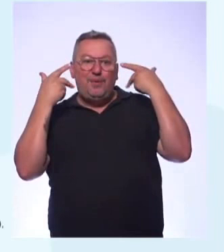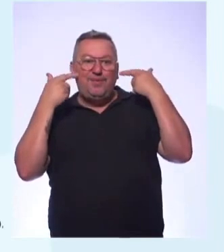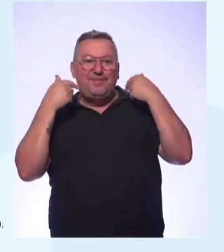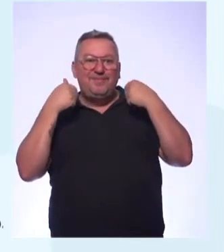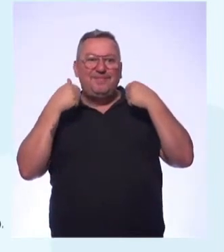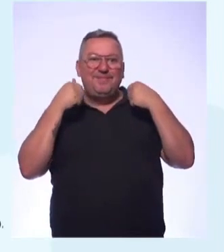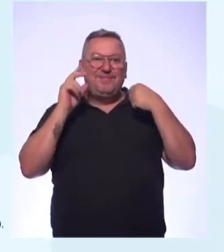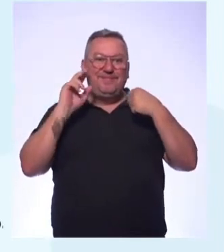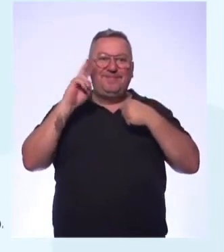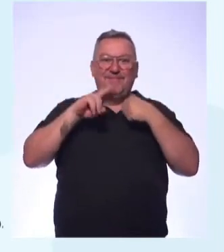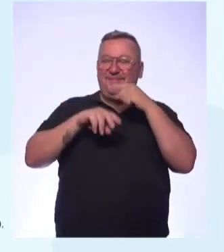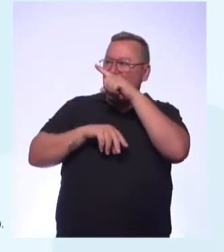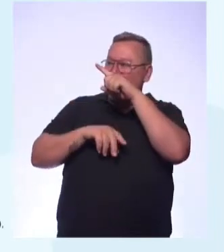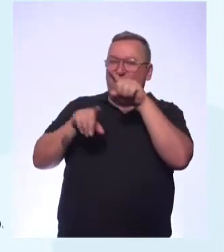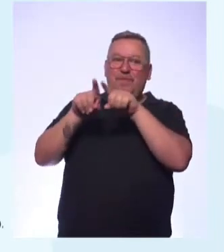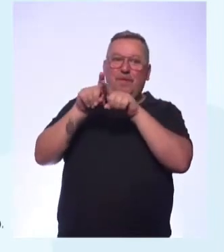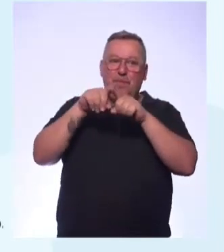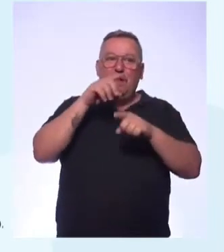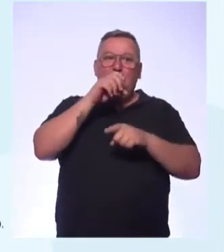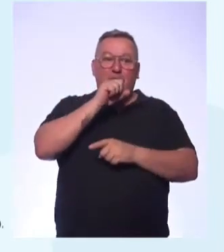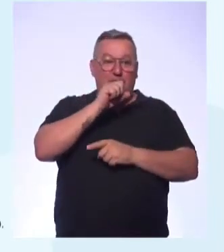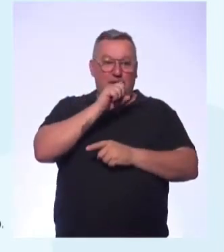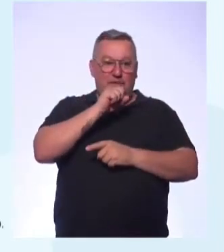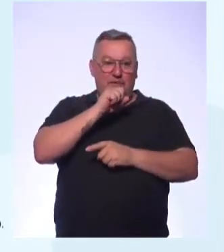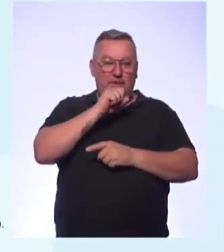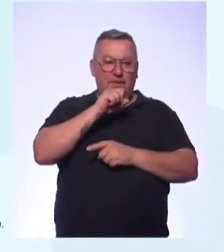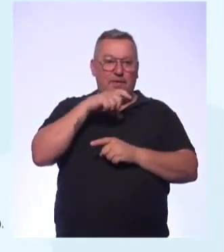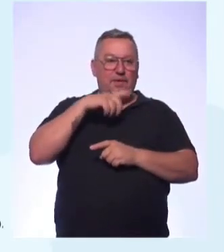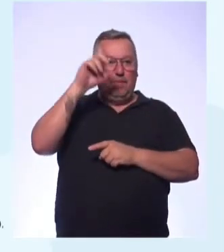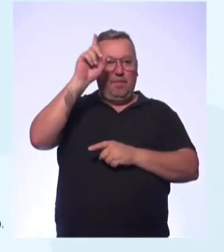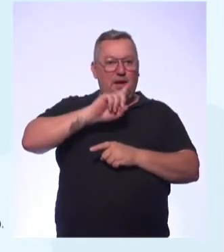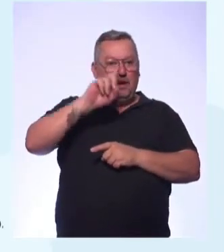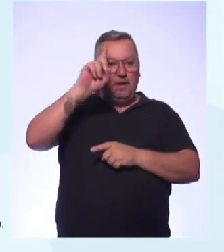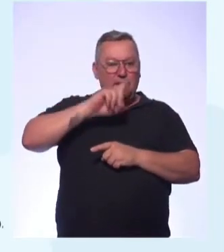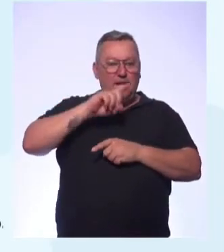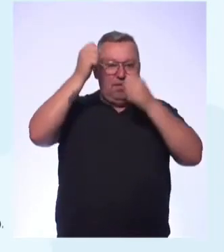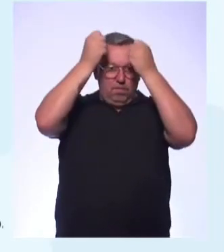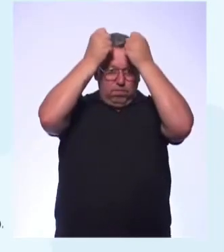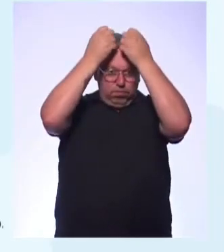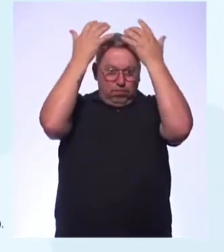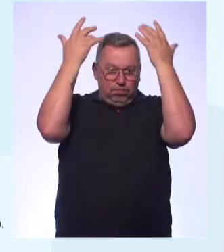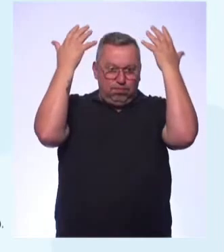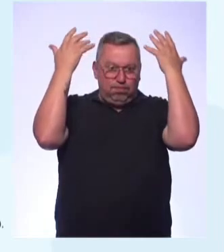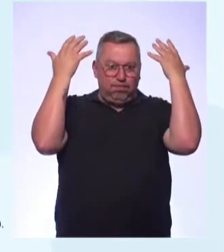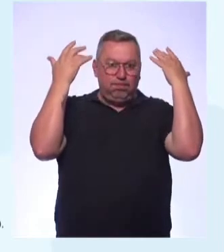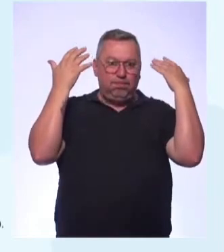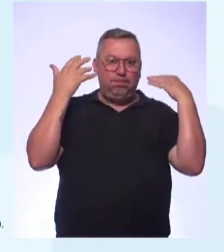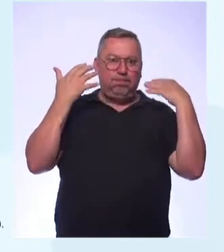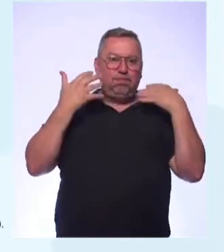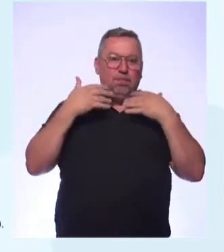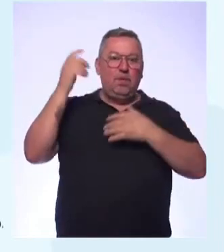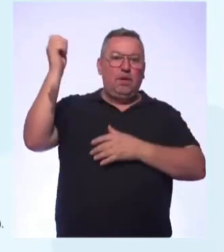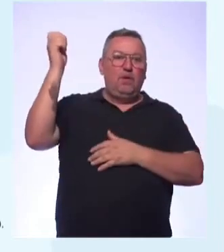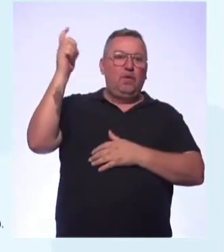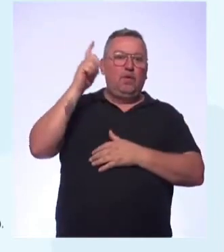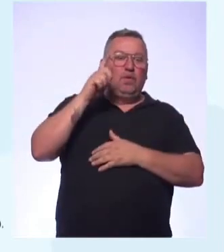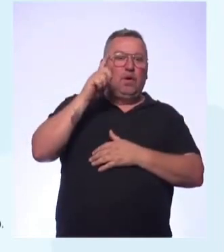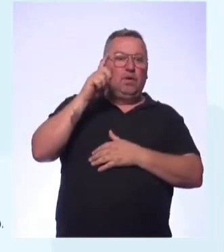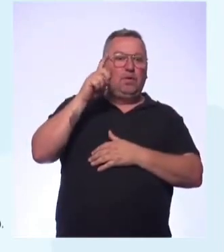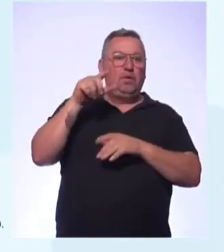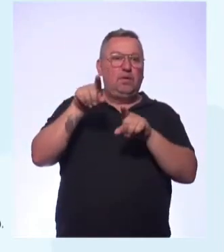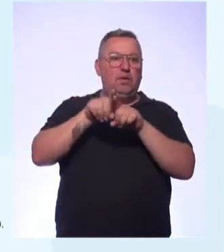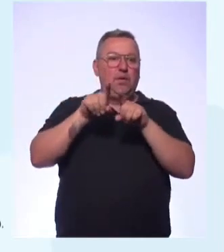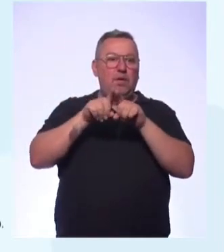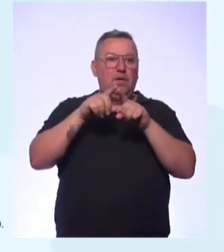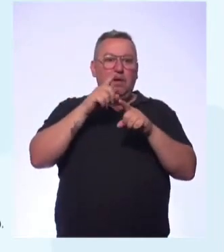leãozinho, ele também é laranja, né? Com amarelo, que é a juba. E parece que tem um sol. E eu não... Aí tem